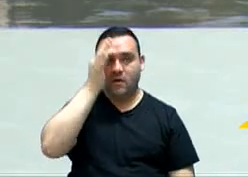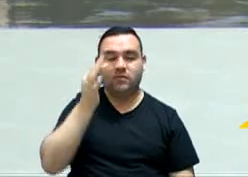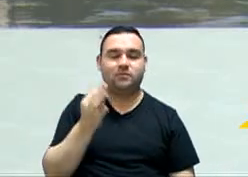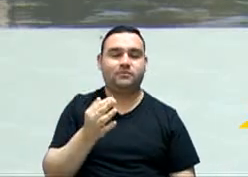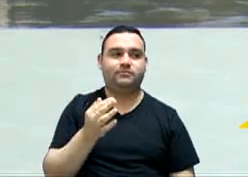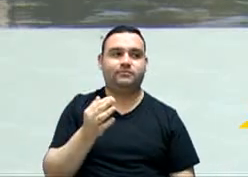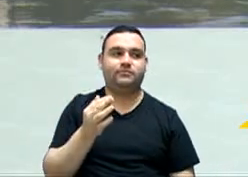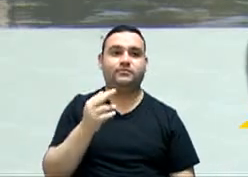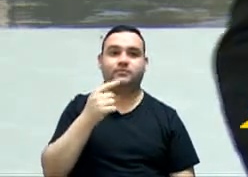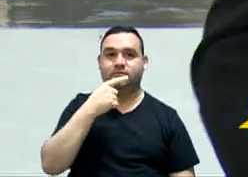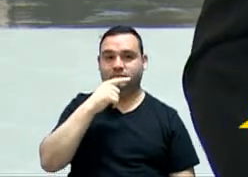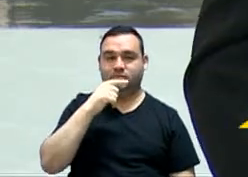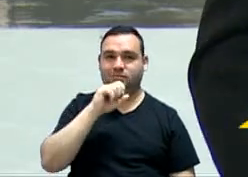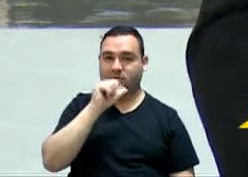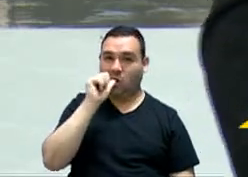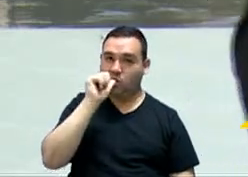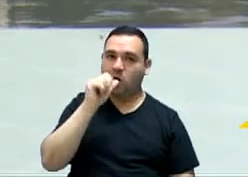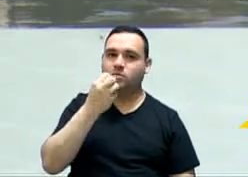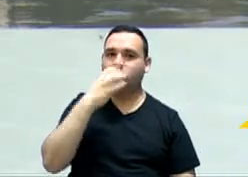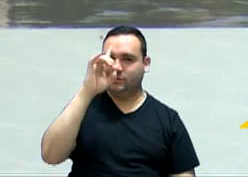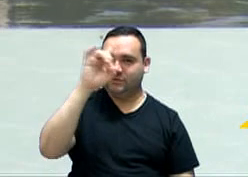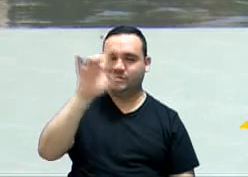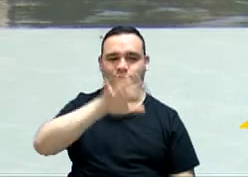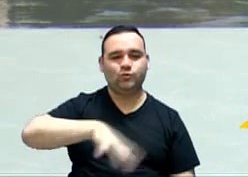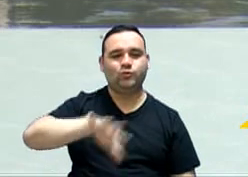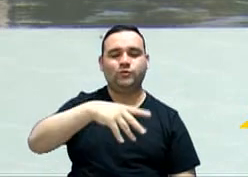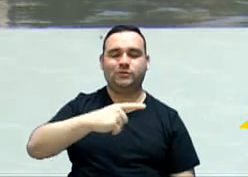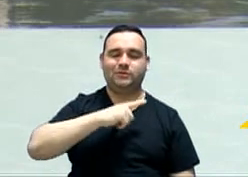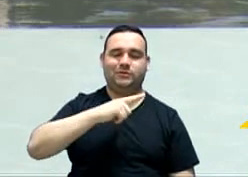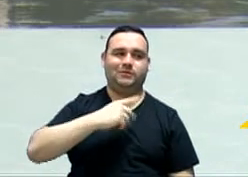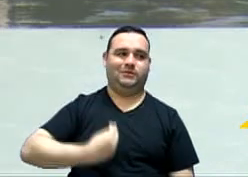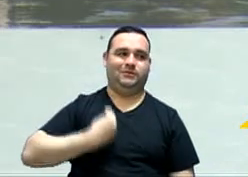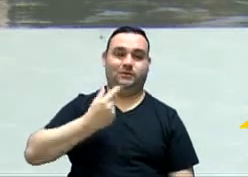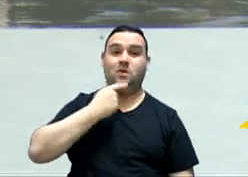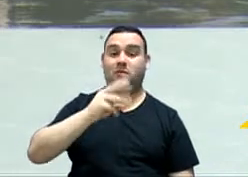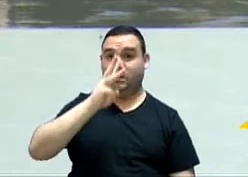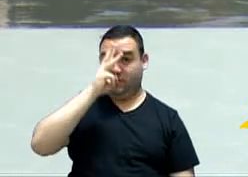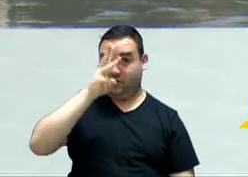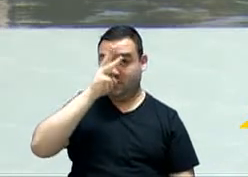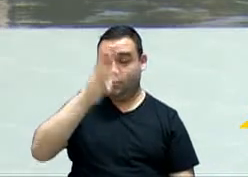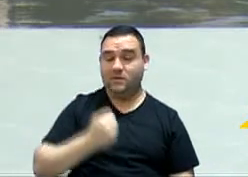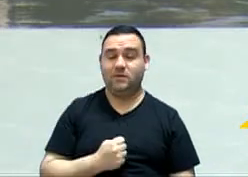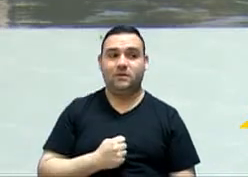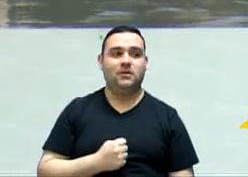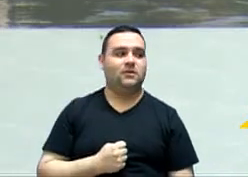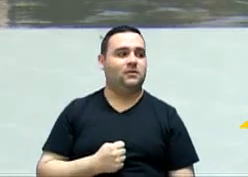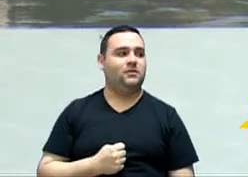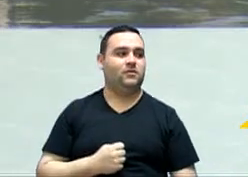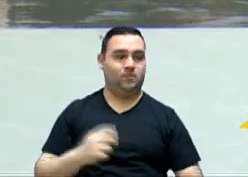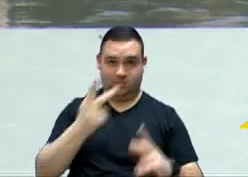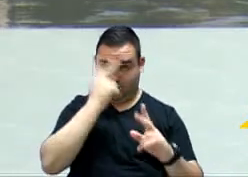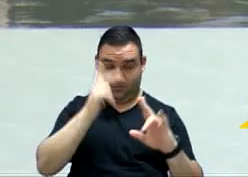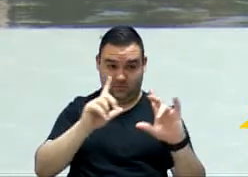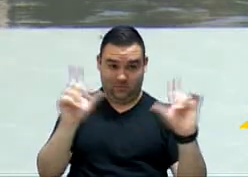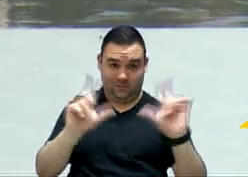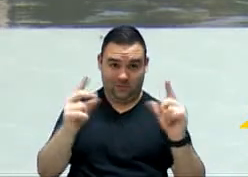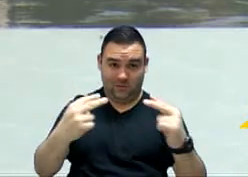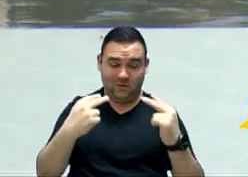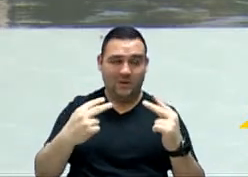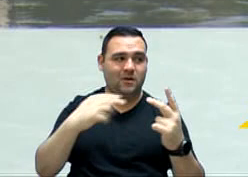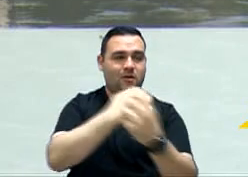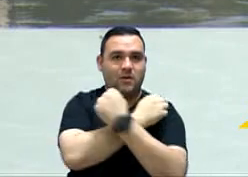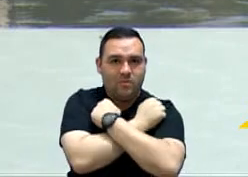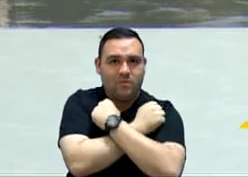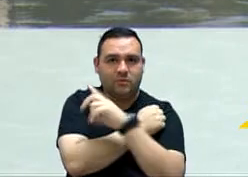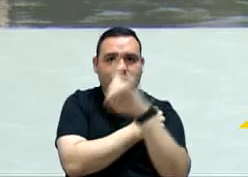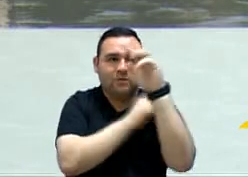Pérez, Silvano Júnior, bom dia a todos que nos assistem em casa, Vanderlei Diogo, àqueles que nos assistem, um grande abraço,